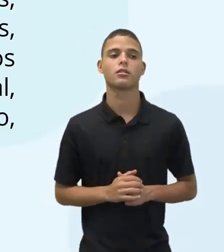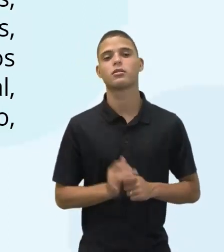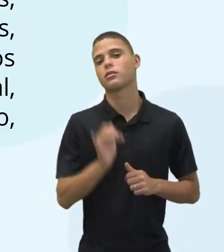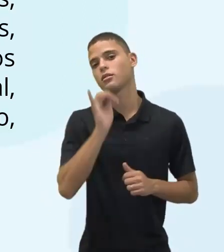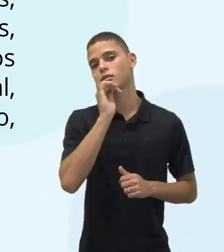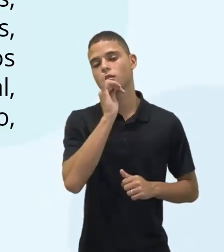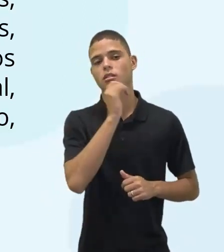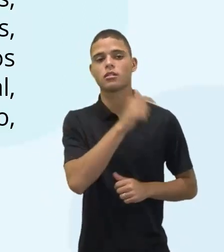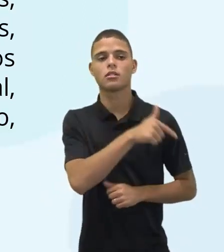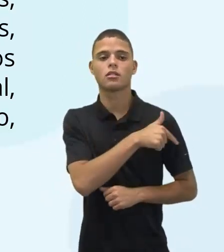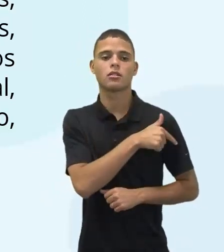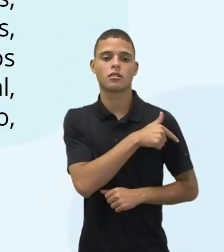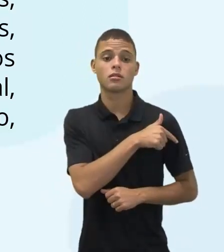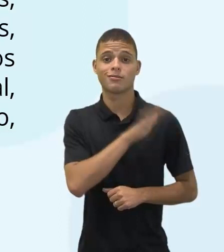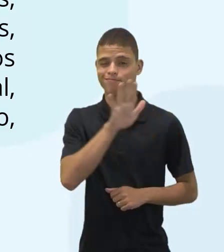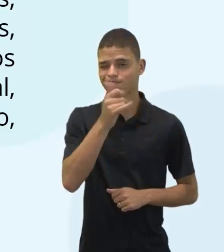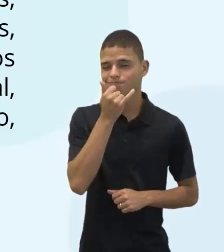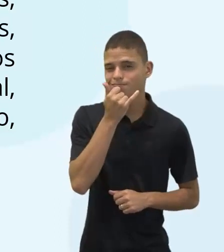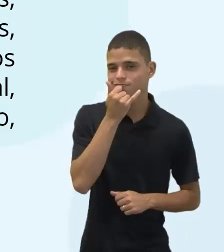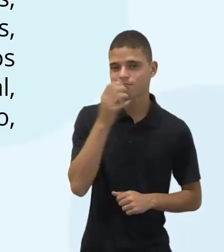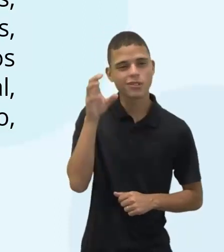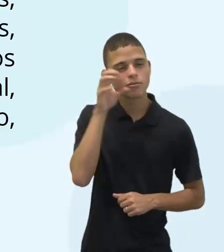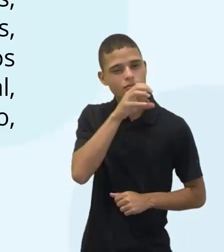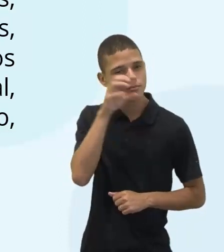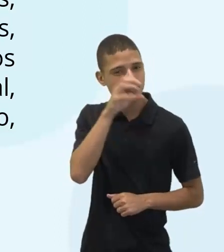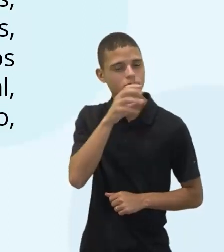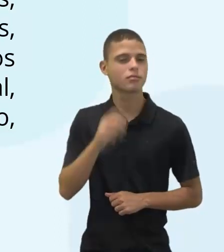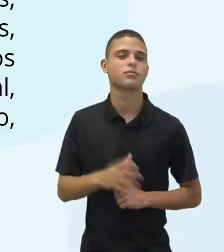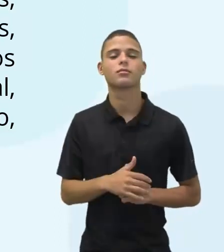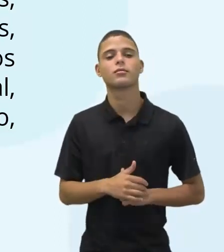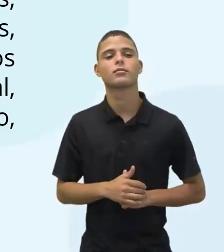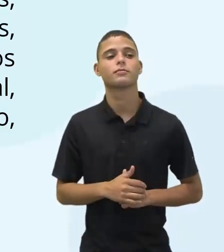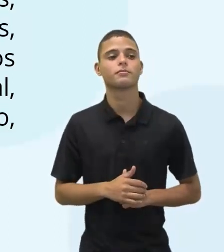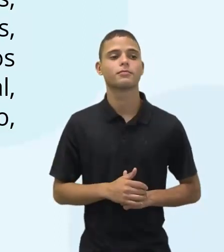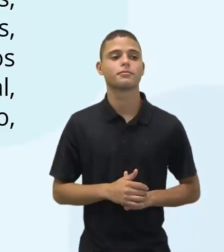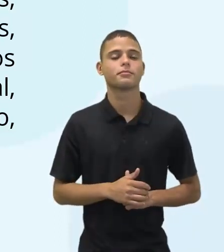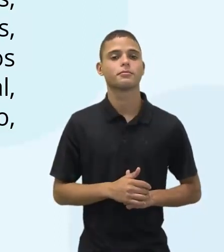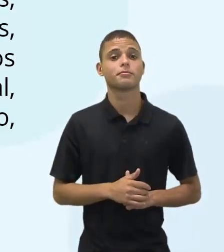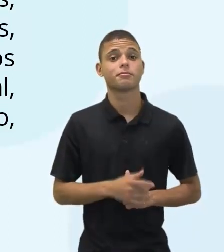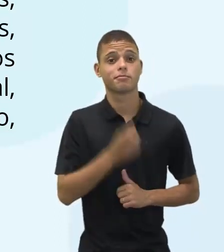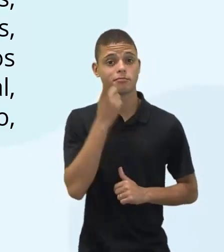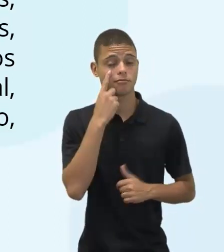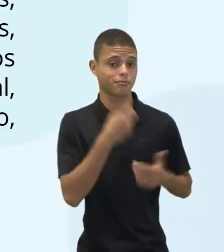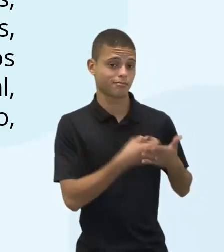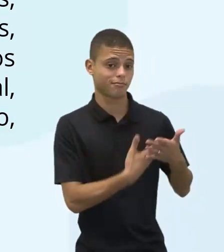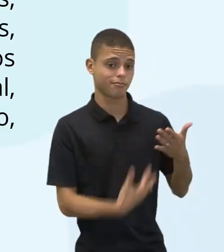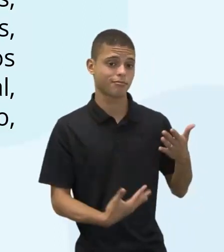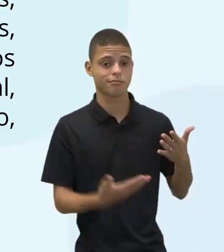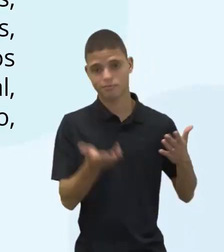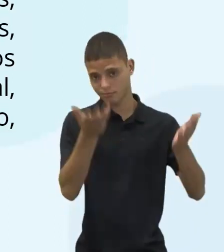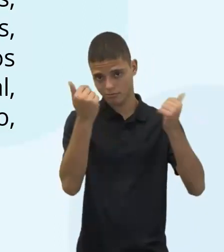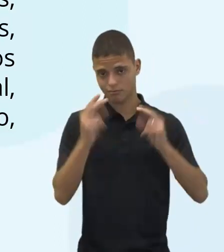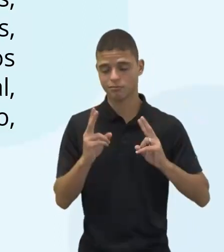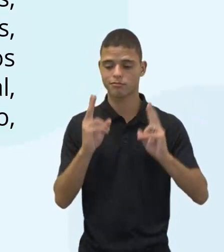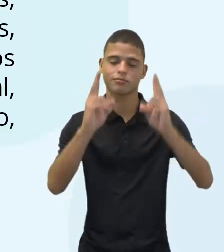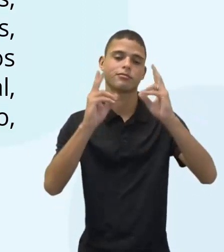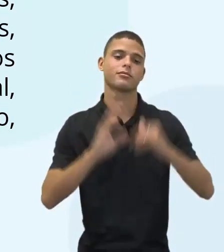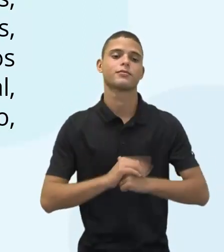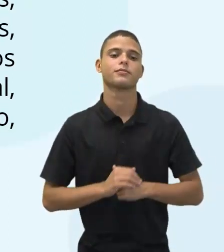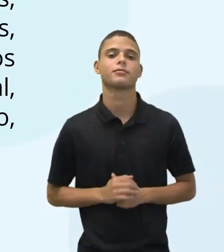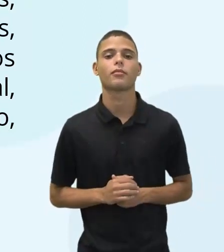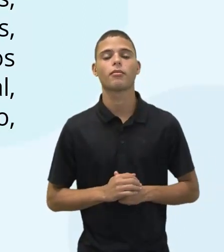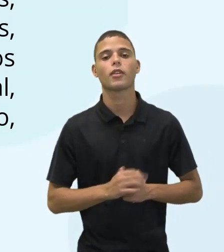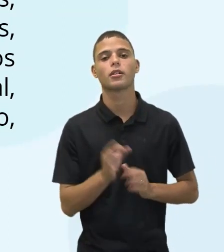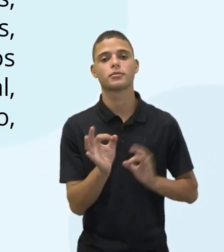ano. Eu sei que tá rápido, gente, desculpa aí. Vi aqui no chat, mas vamos aí. Projeto